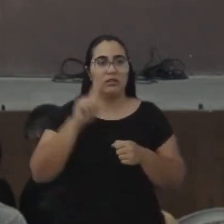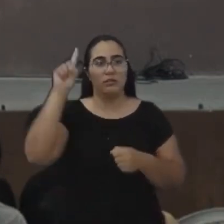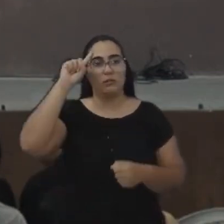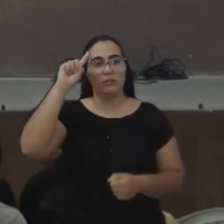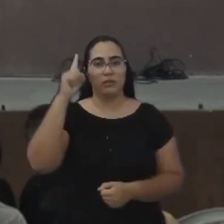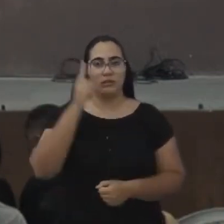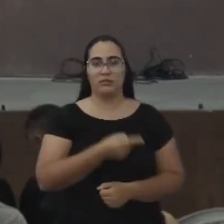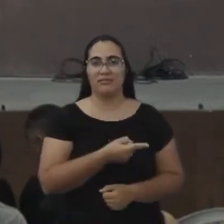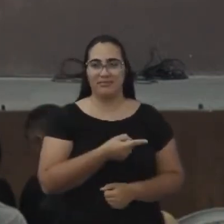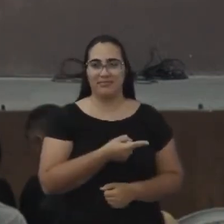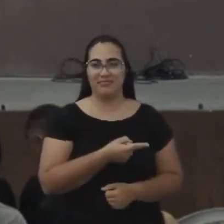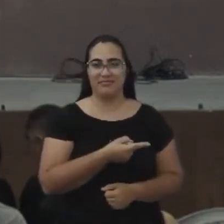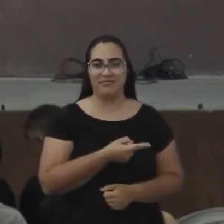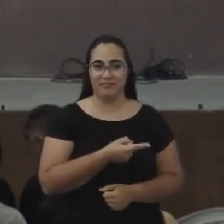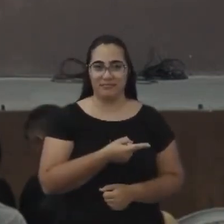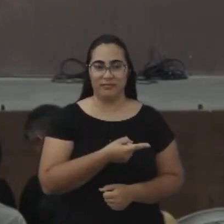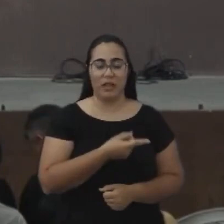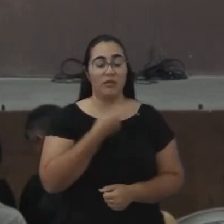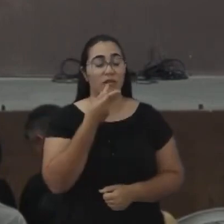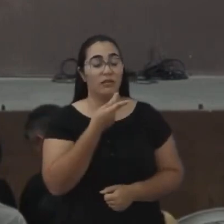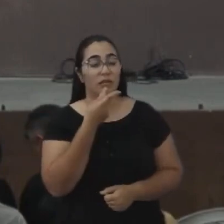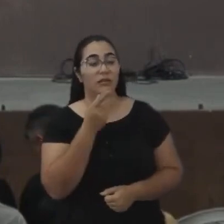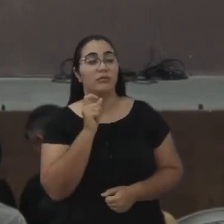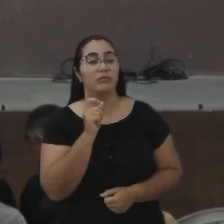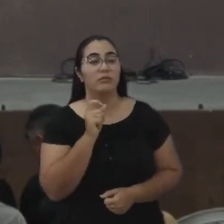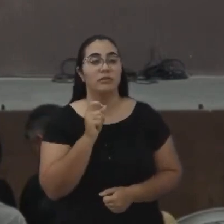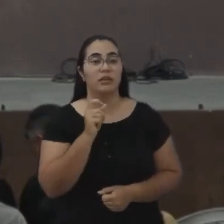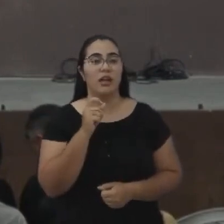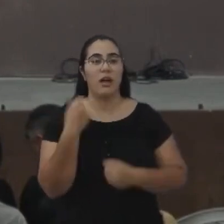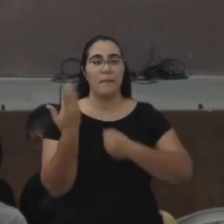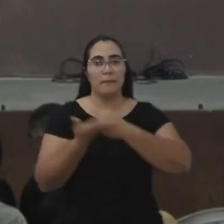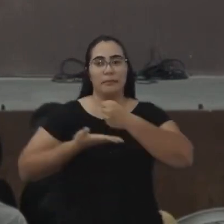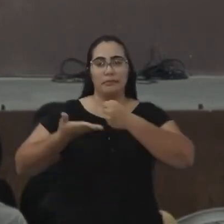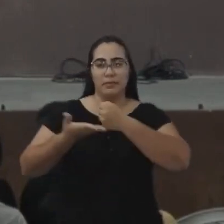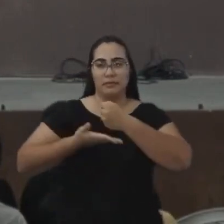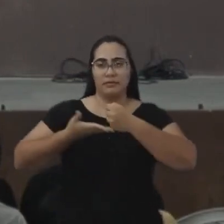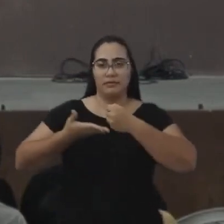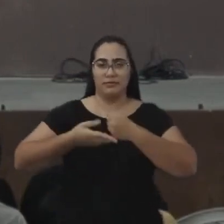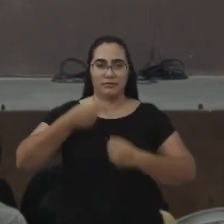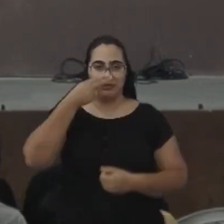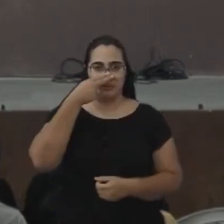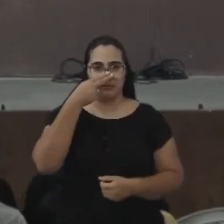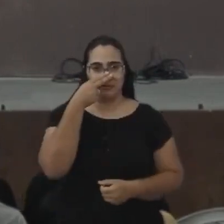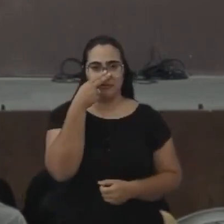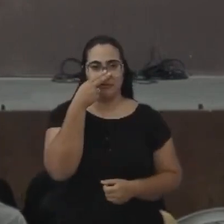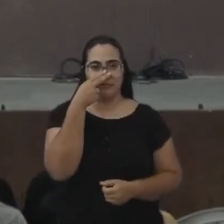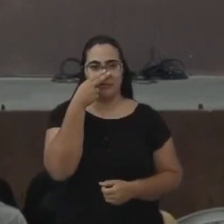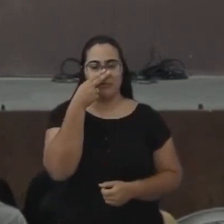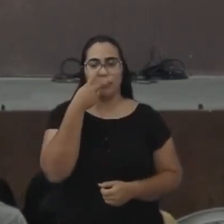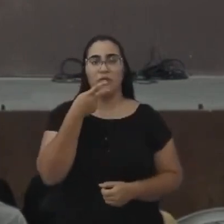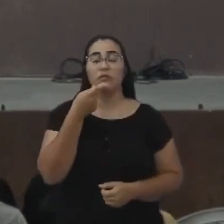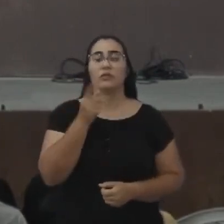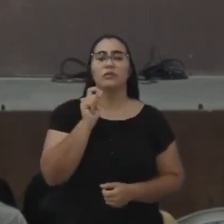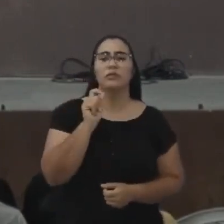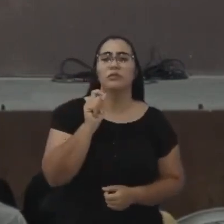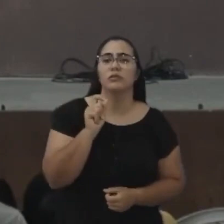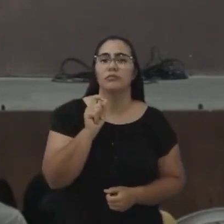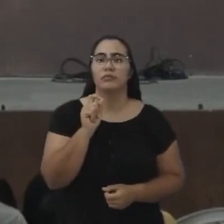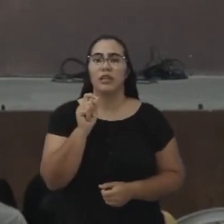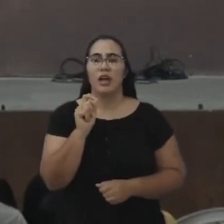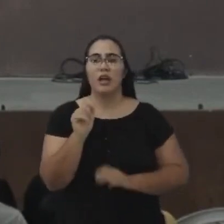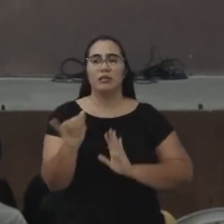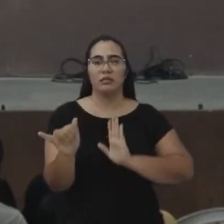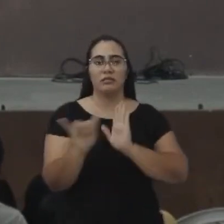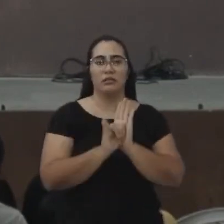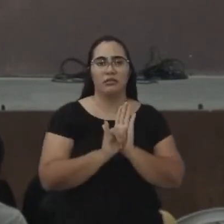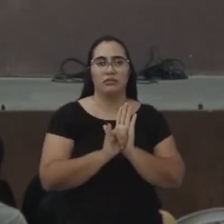afirmação. Ele está dizendo a essência do que é ser cristão. Ele está dizendo a identidade